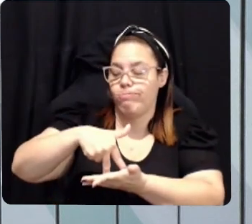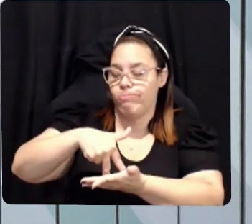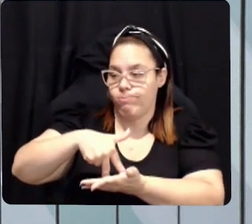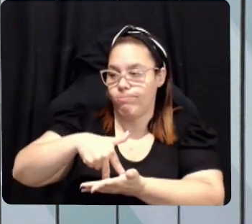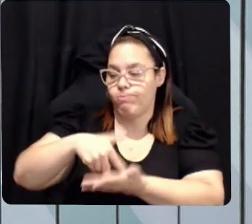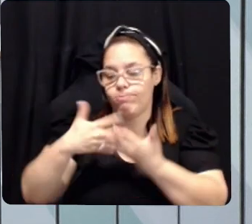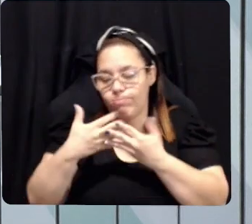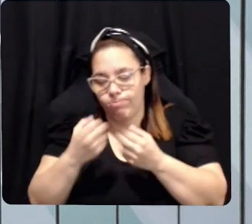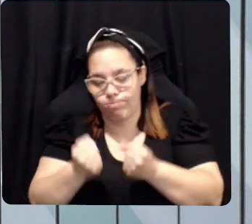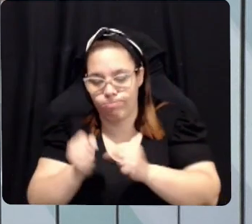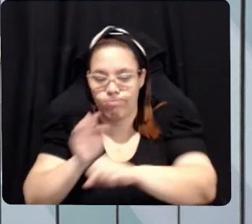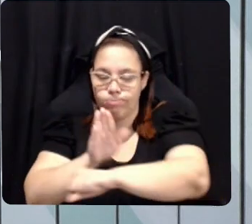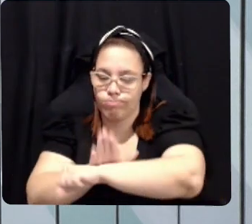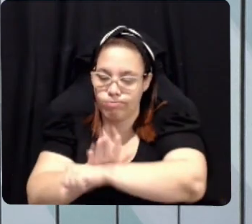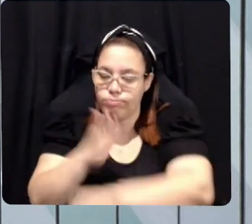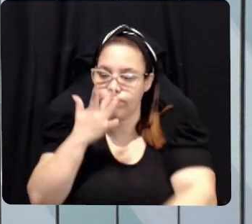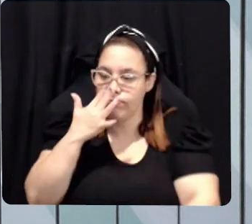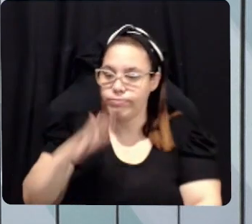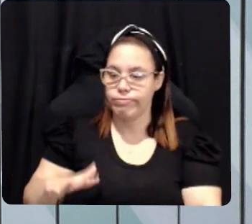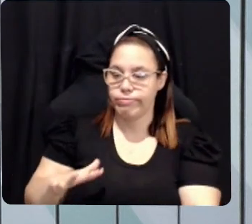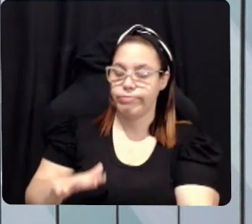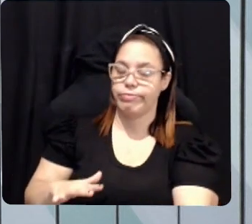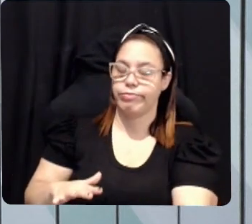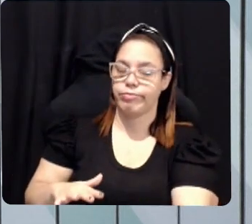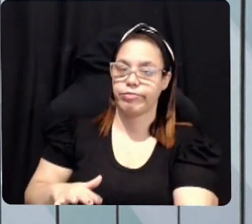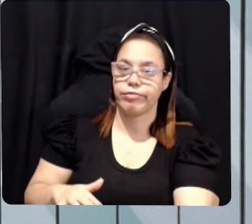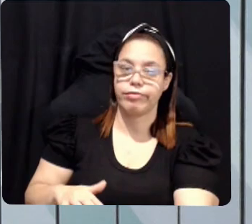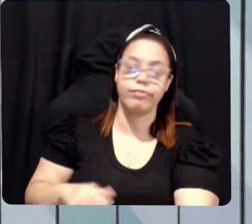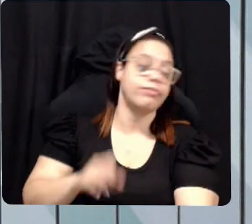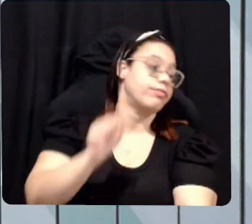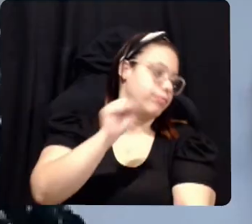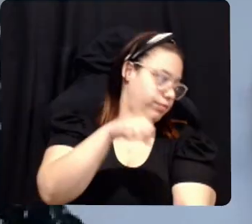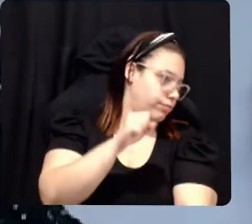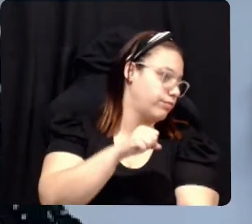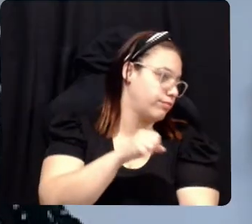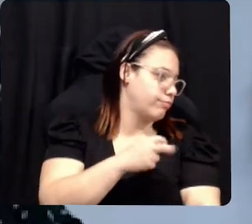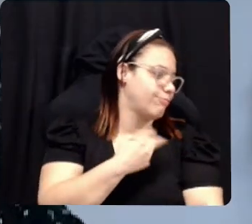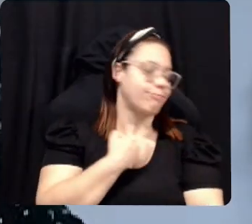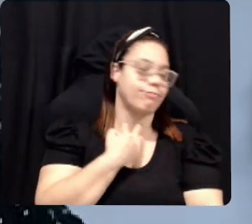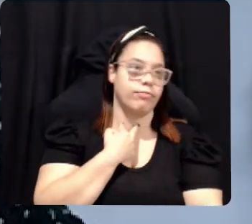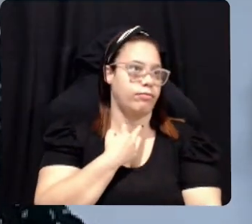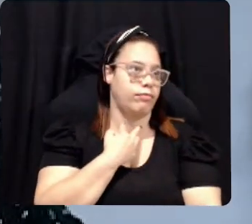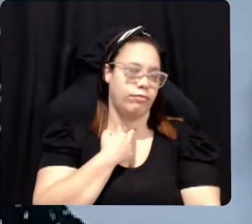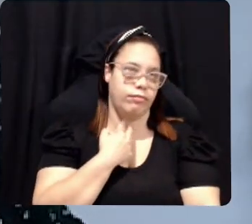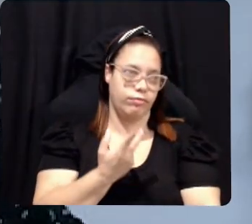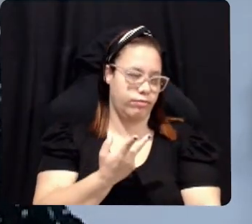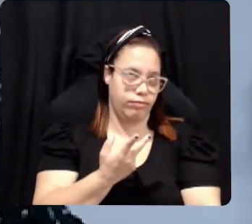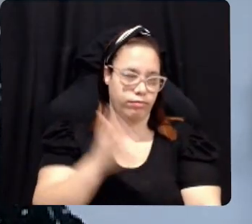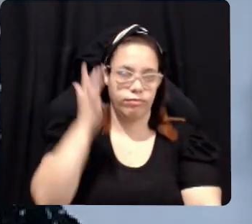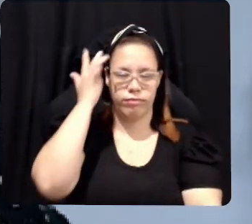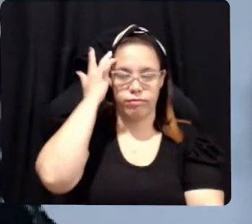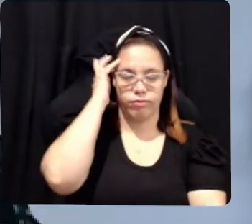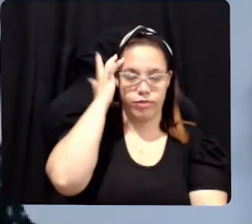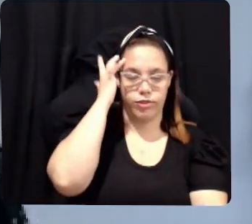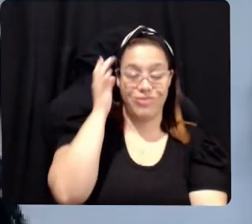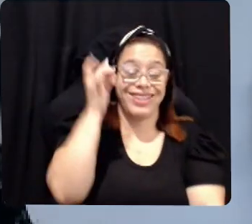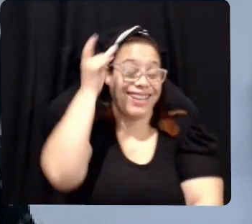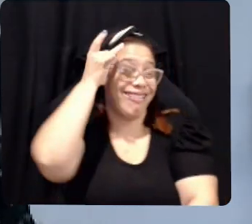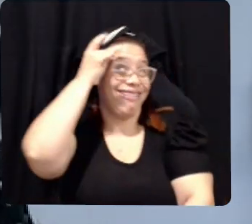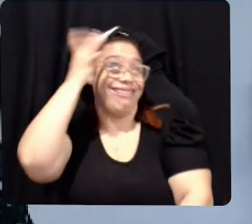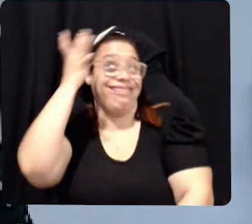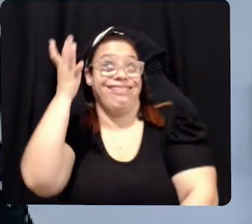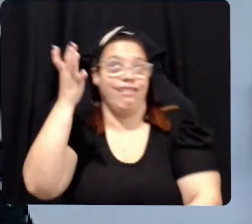né, para acolher, para ajudar essa criança. Sim, a gente não pode achar que vai